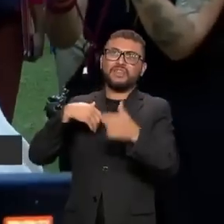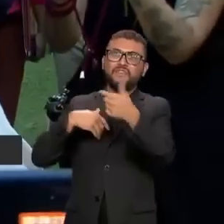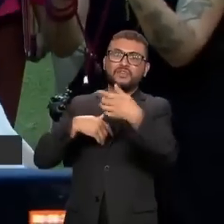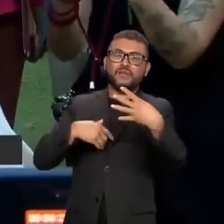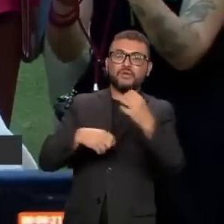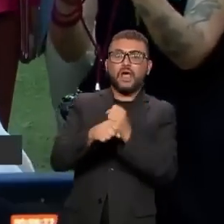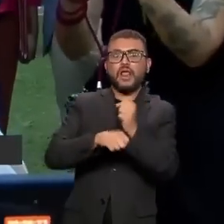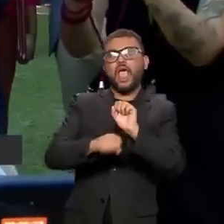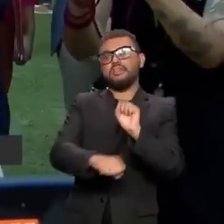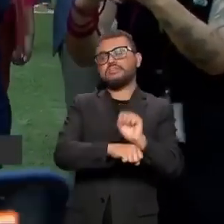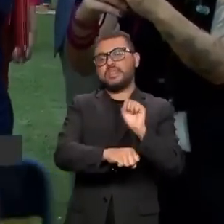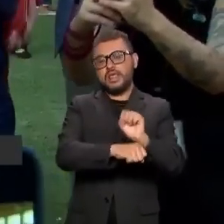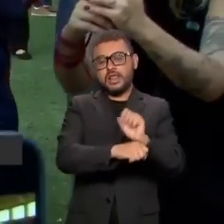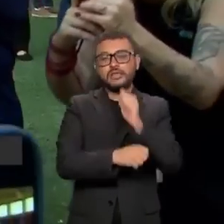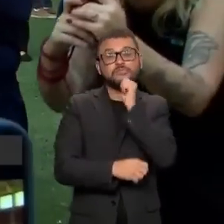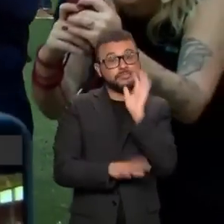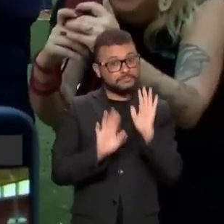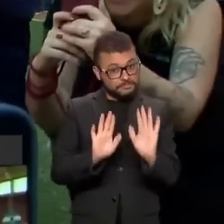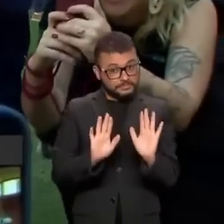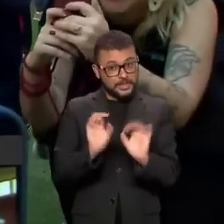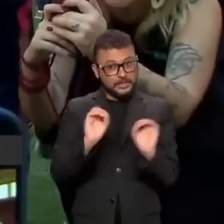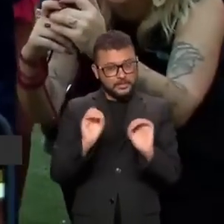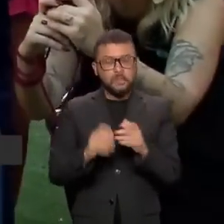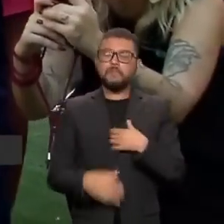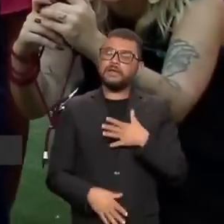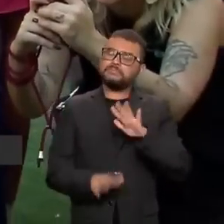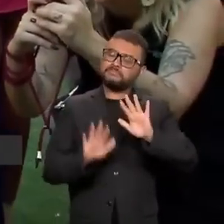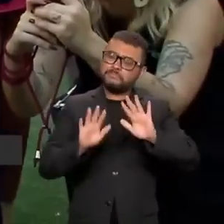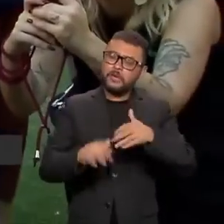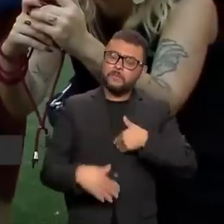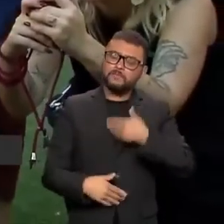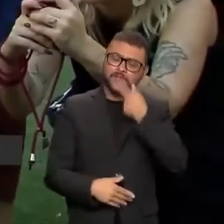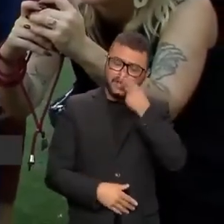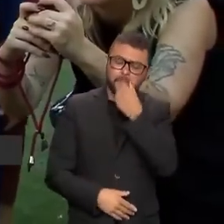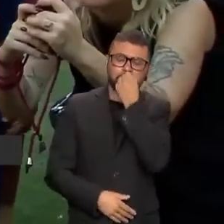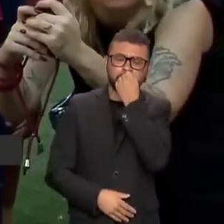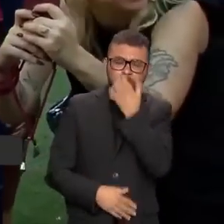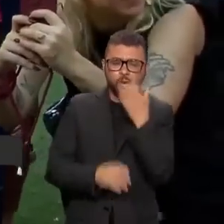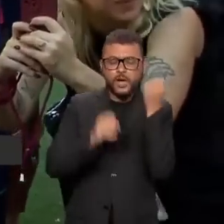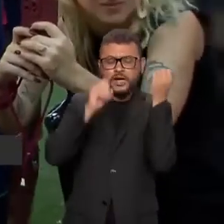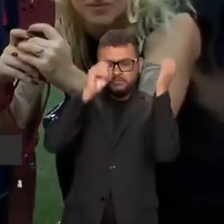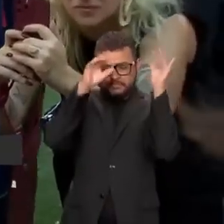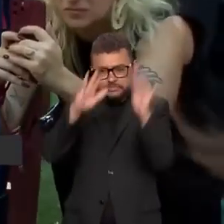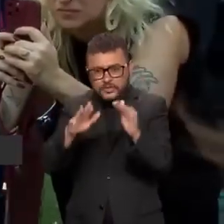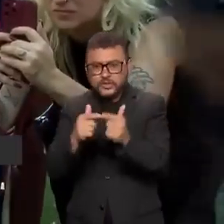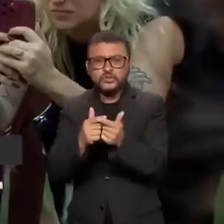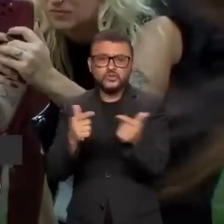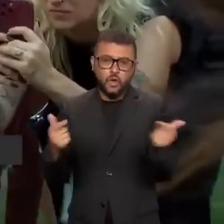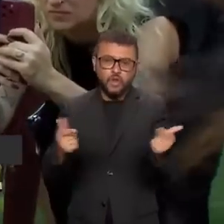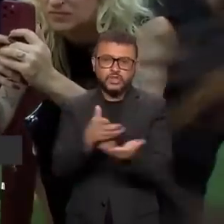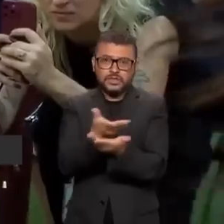gente está na espera aí. Portanto, olha, boa sorte, que Deus abençoe vocês,